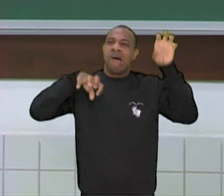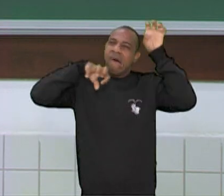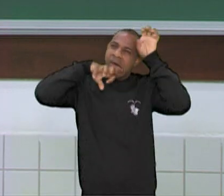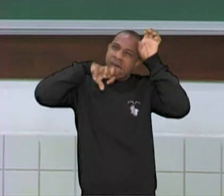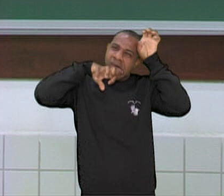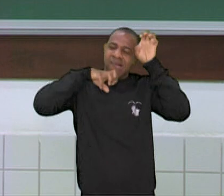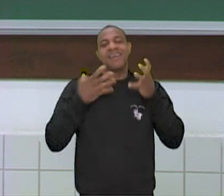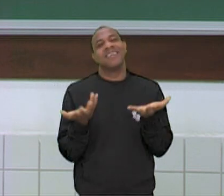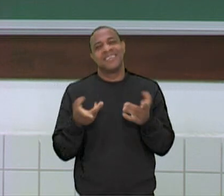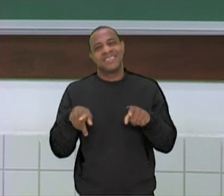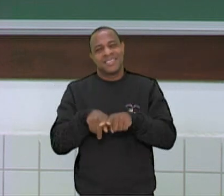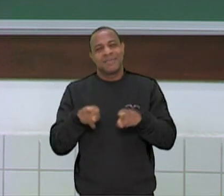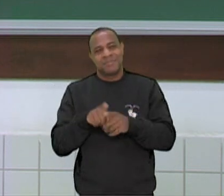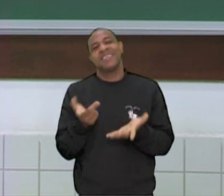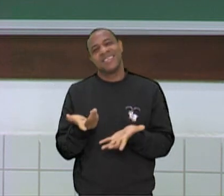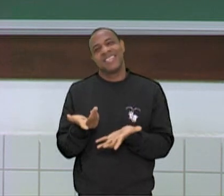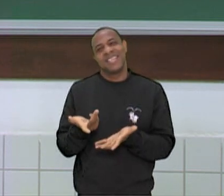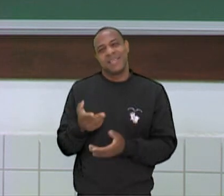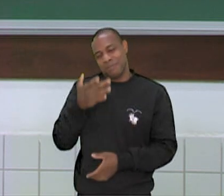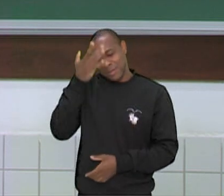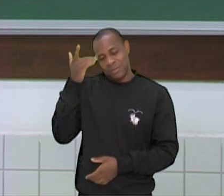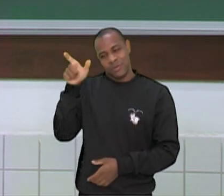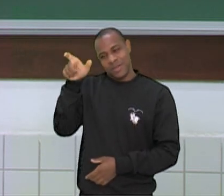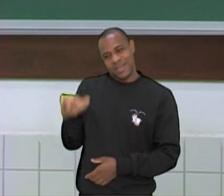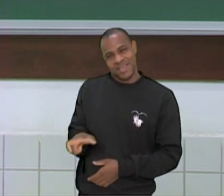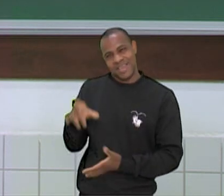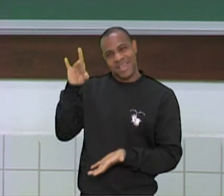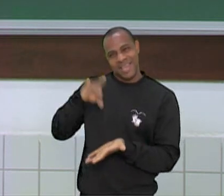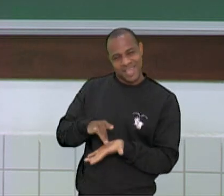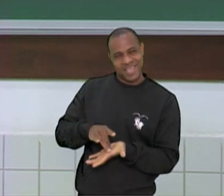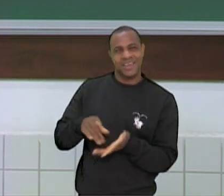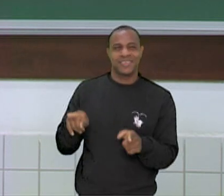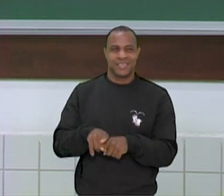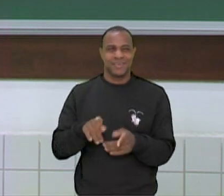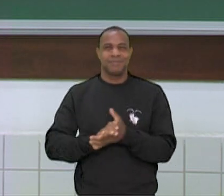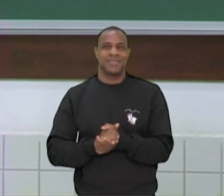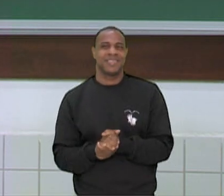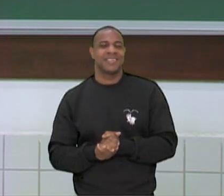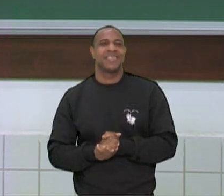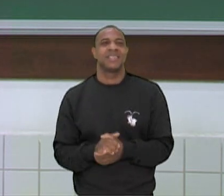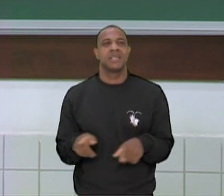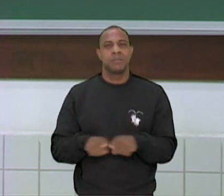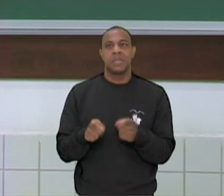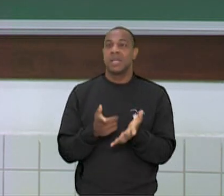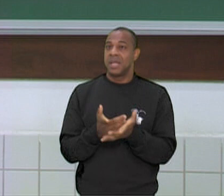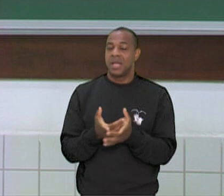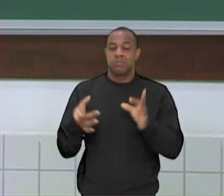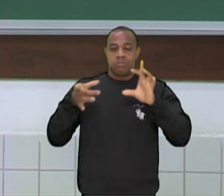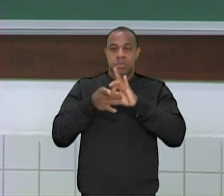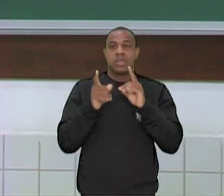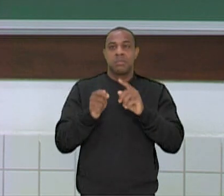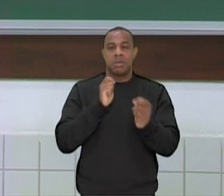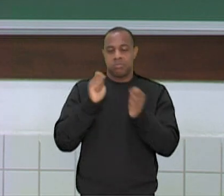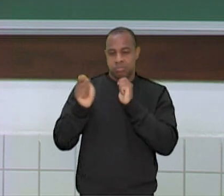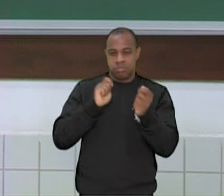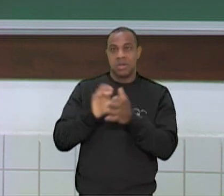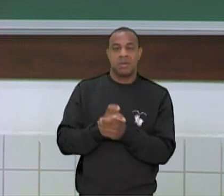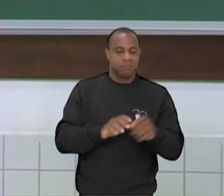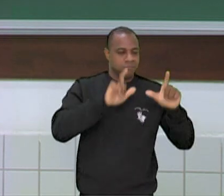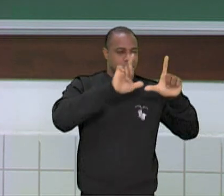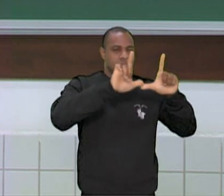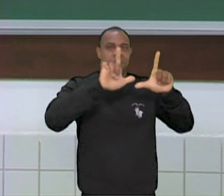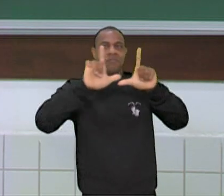pessoas reais, né? E ela é temporal, porque normalmente ela está vinculada a uma notícia. Já a tirinha, ela